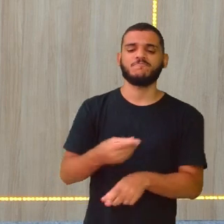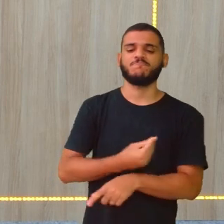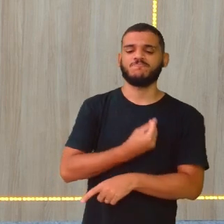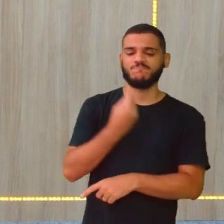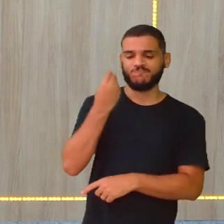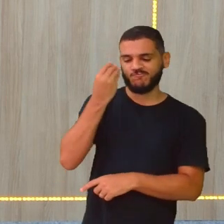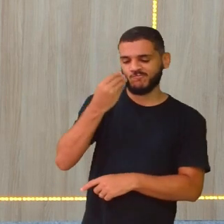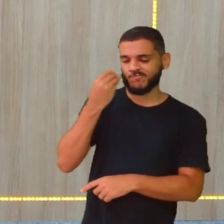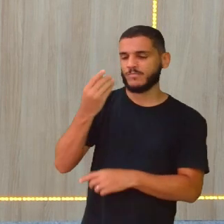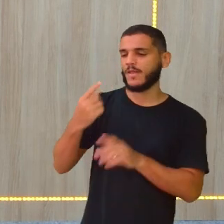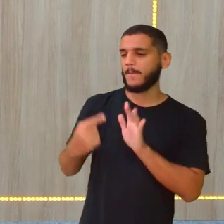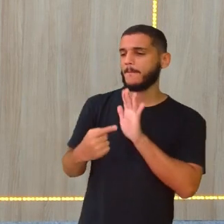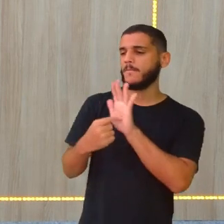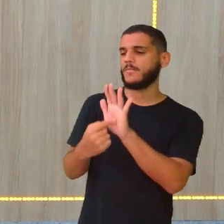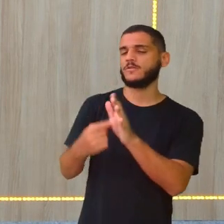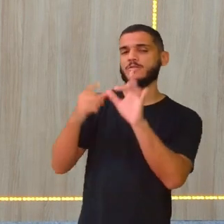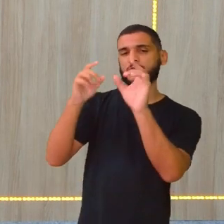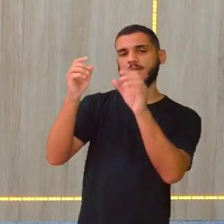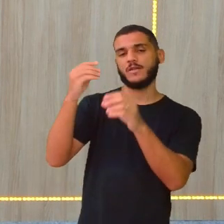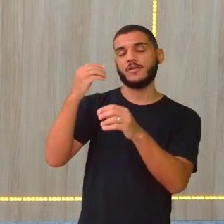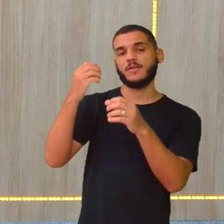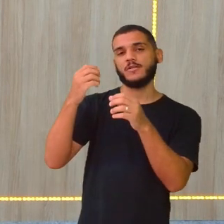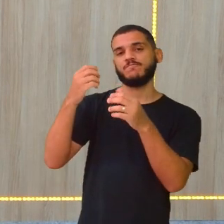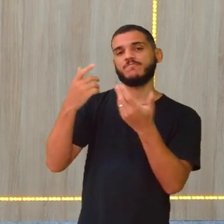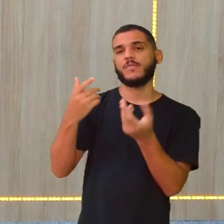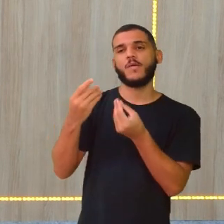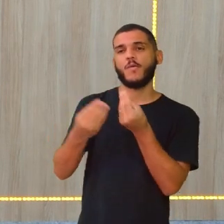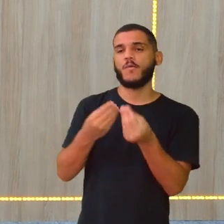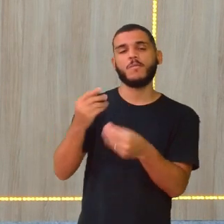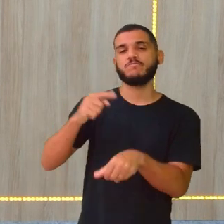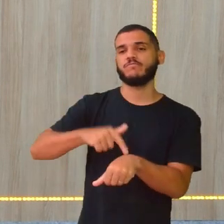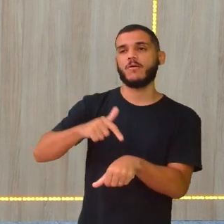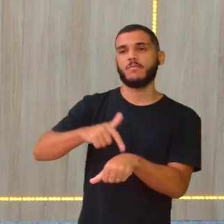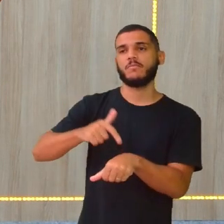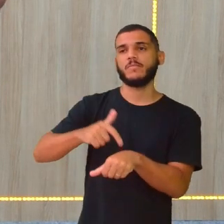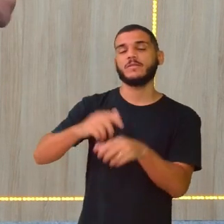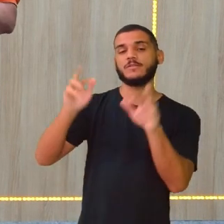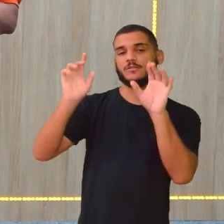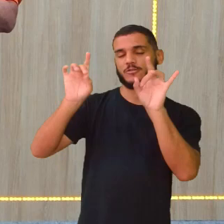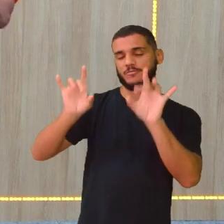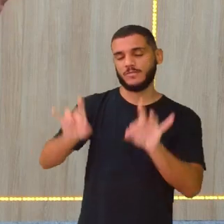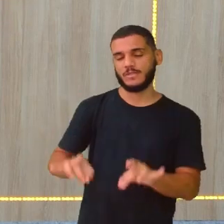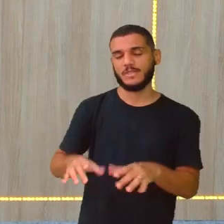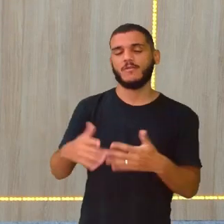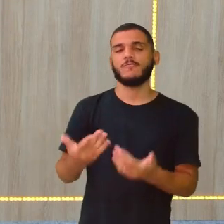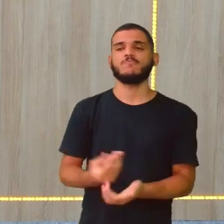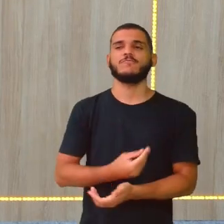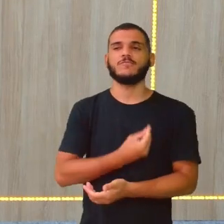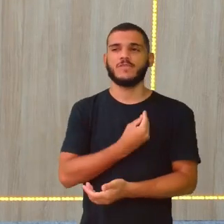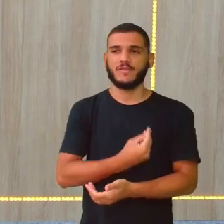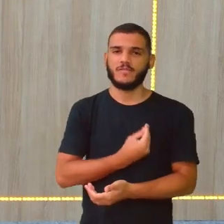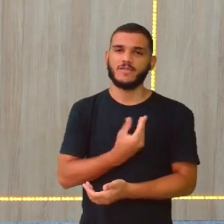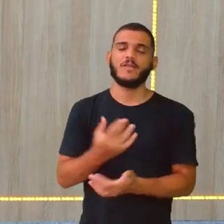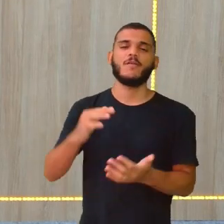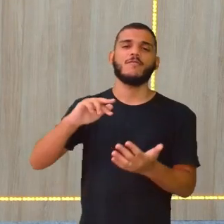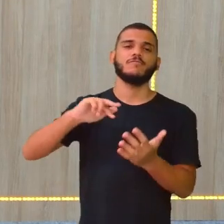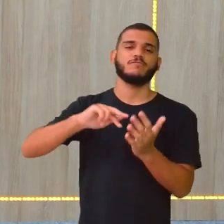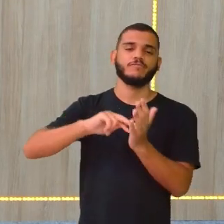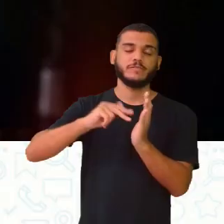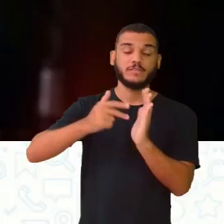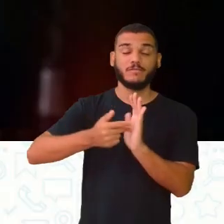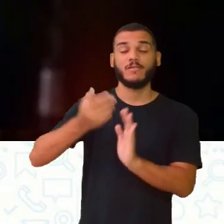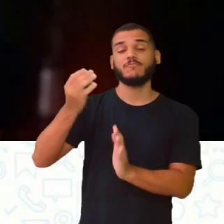a vida do outro, não é? Com momentos agradáveis, não é? Então vivencie o verdadeiro sentido